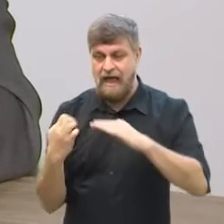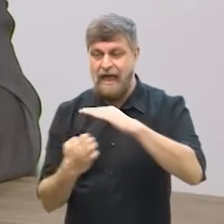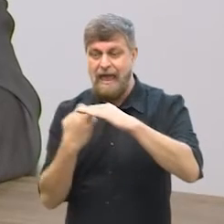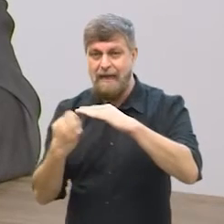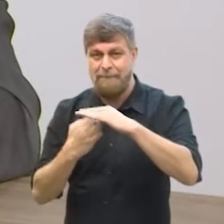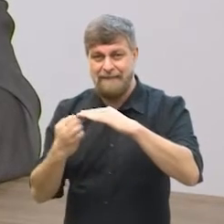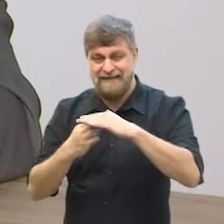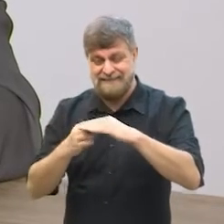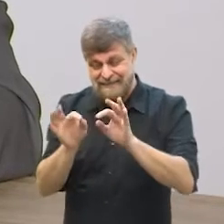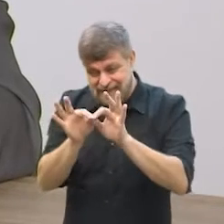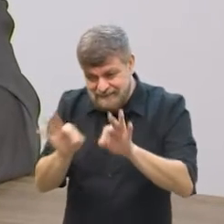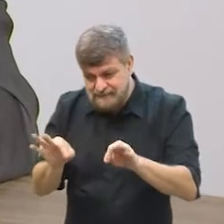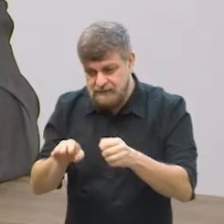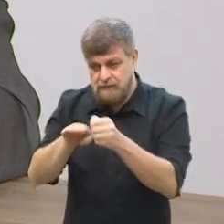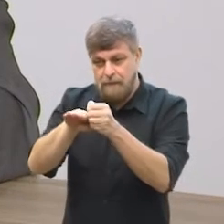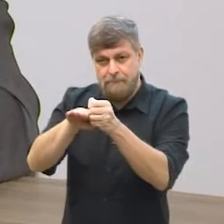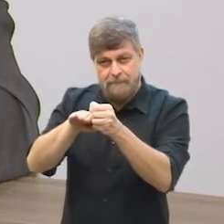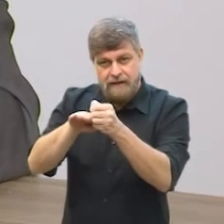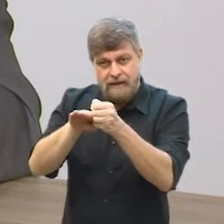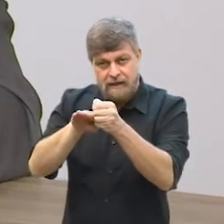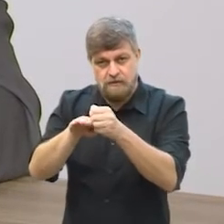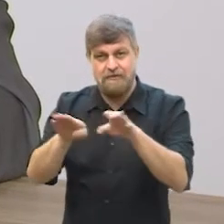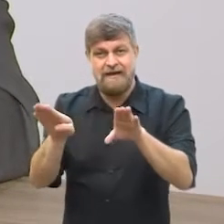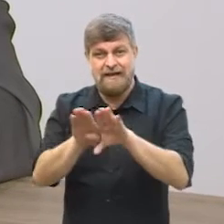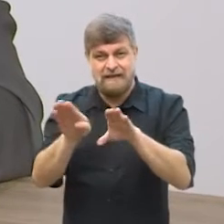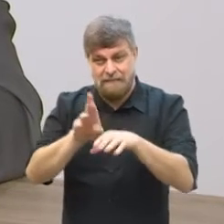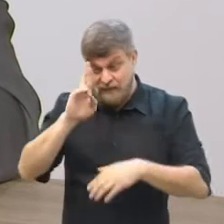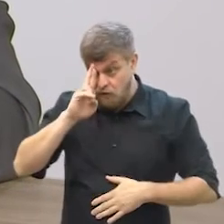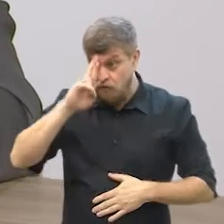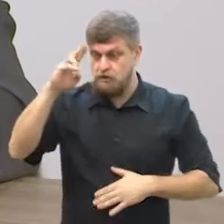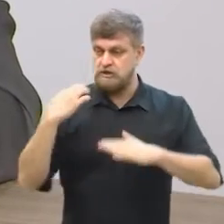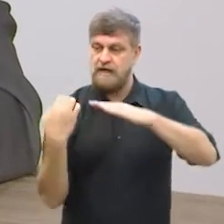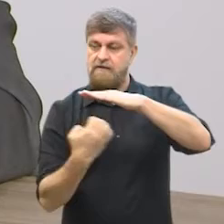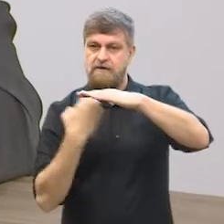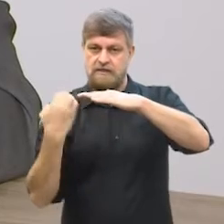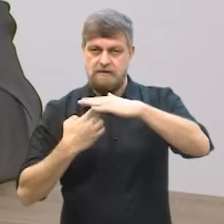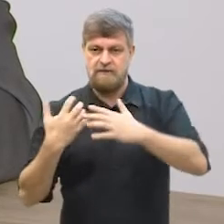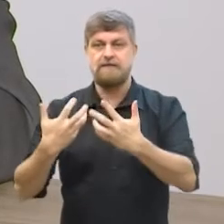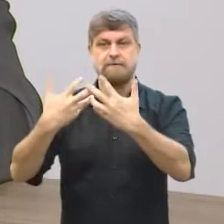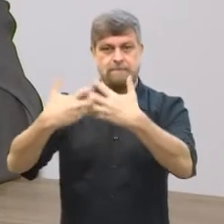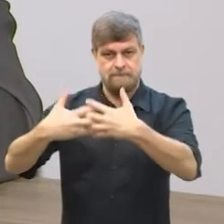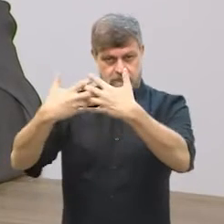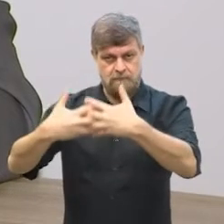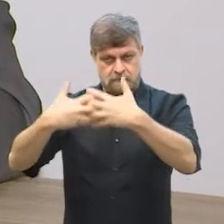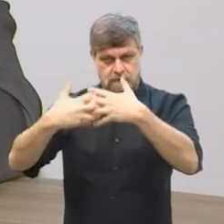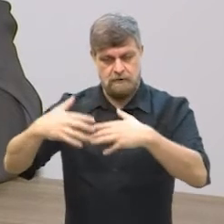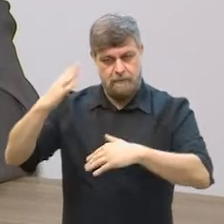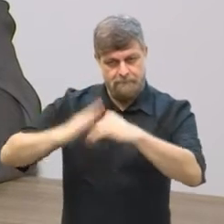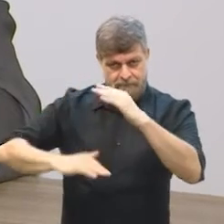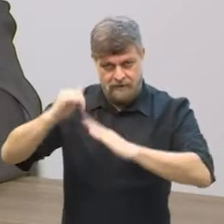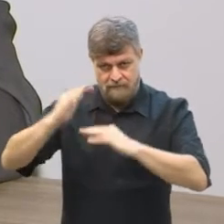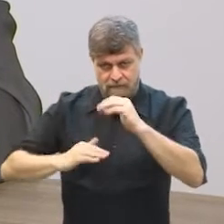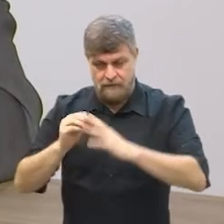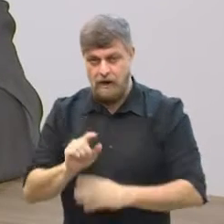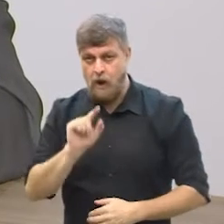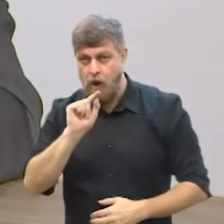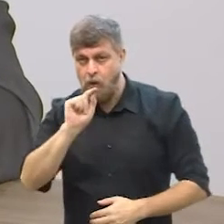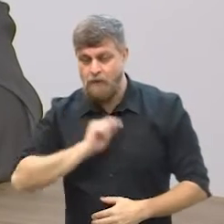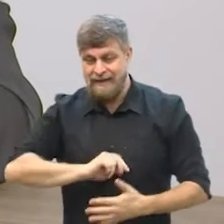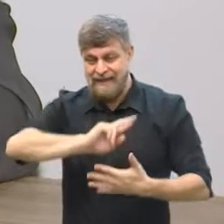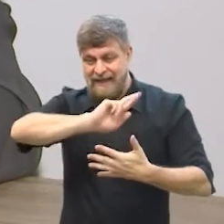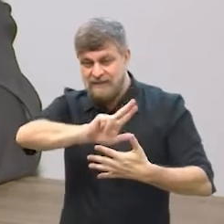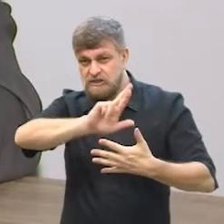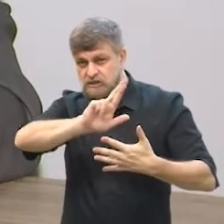pequeno empresário, para o médio, e os grandes também aplicam. O que difere um do outro é